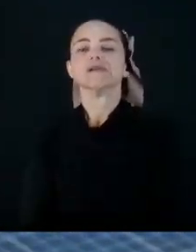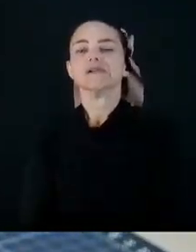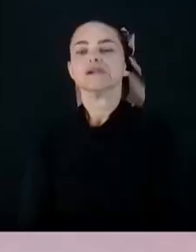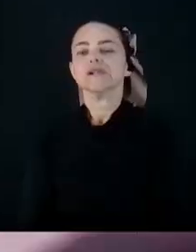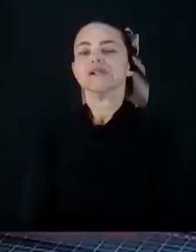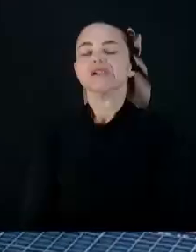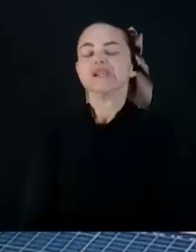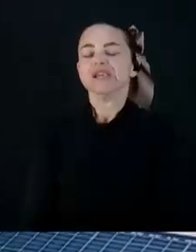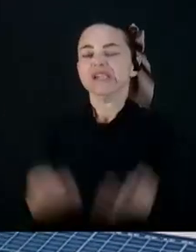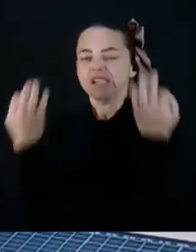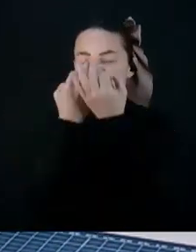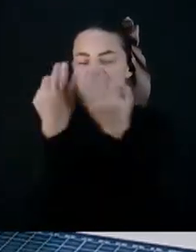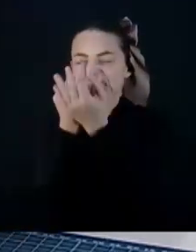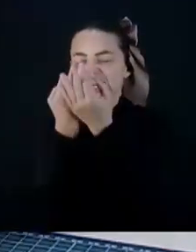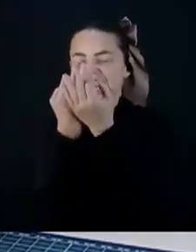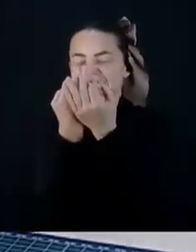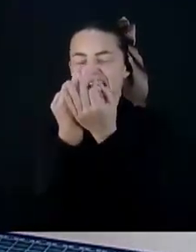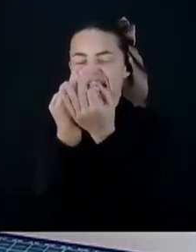Perfeito.